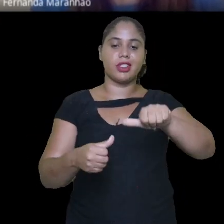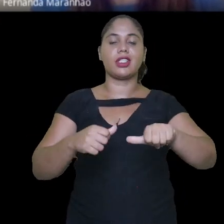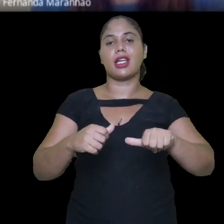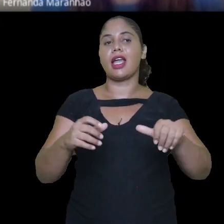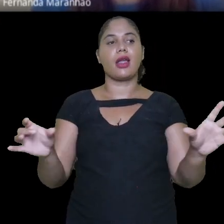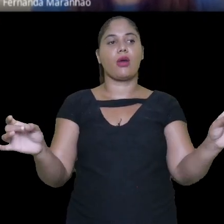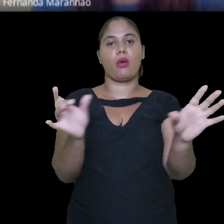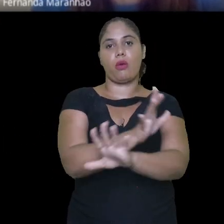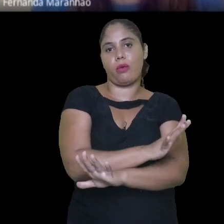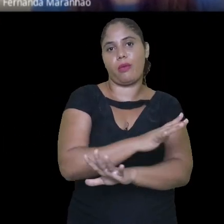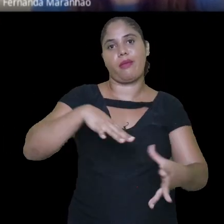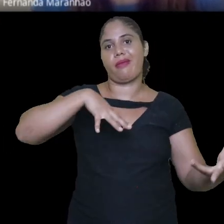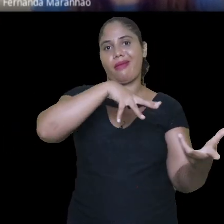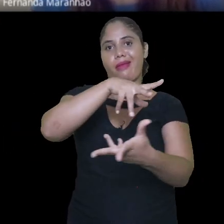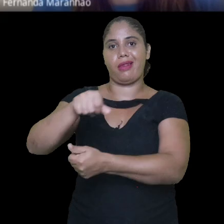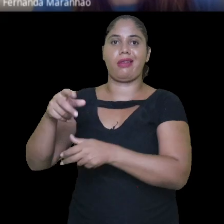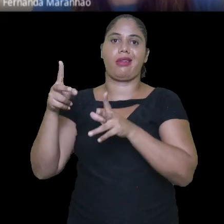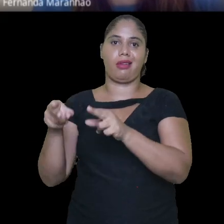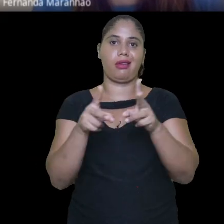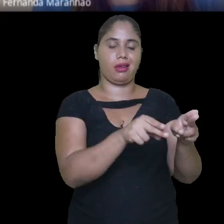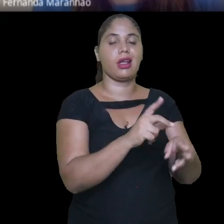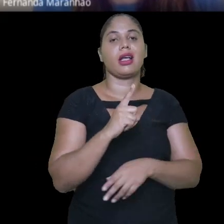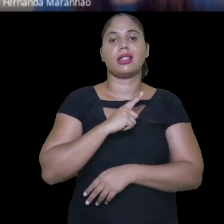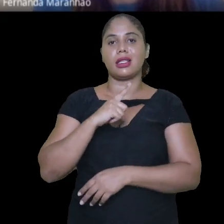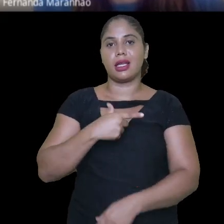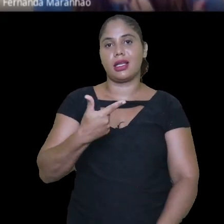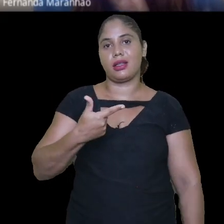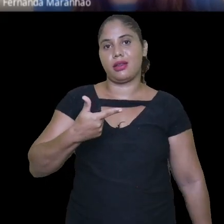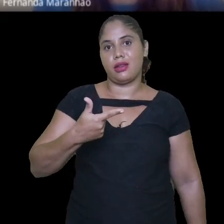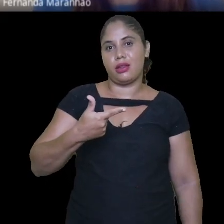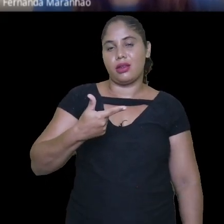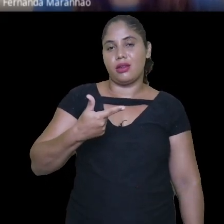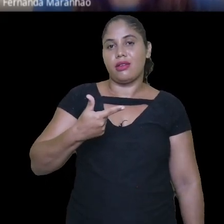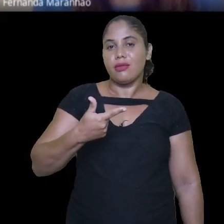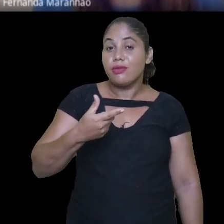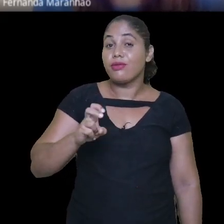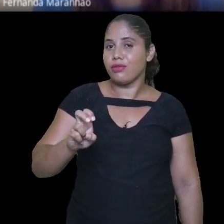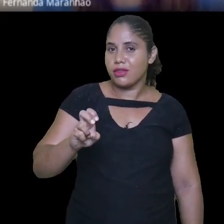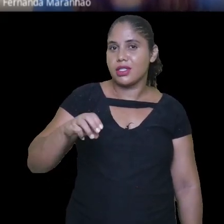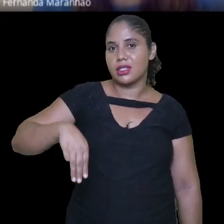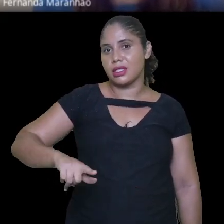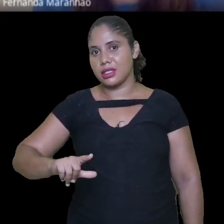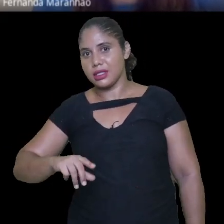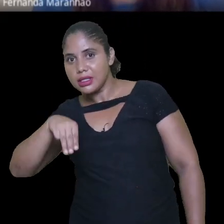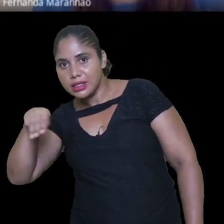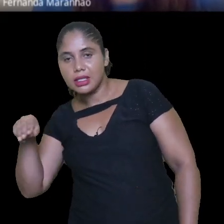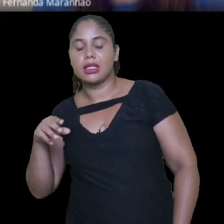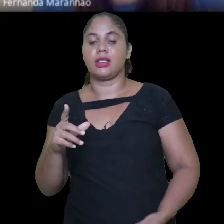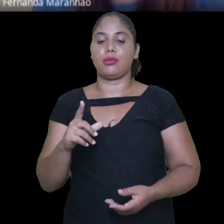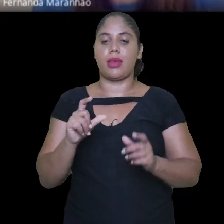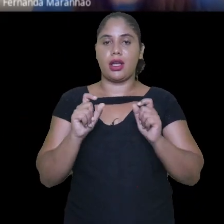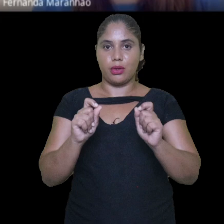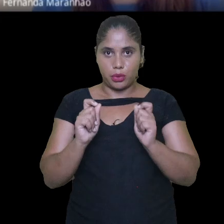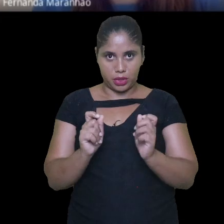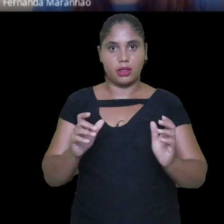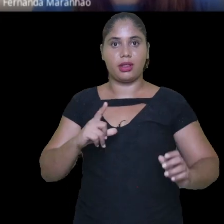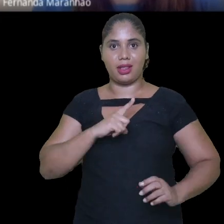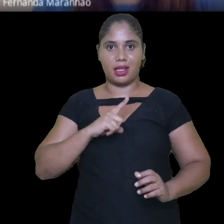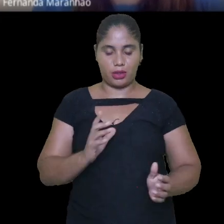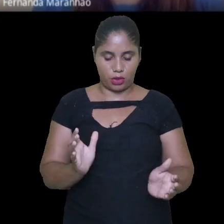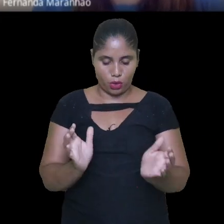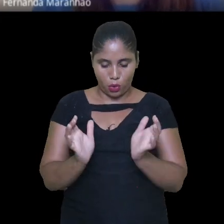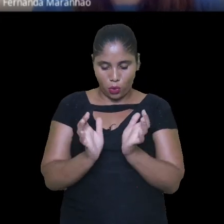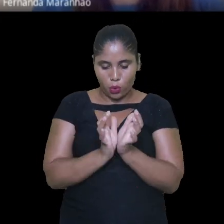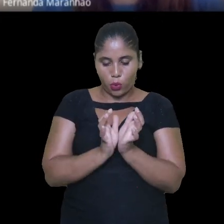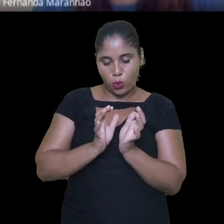menos para considerar esse colo como um colo curto, o que agrega risco para a prematuridade. É um good practice point usar esse